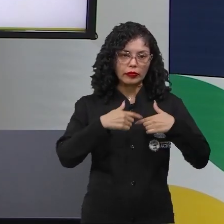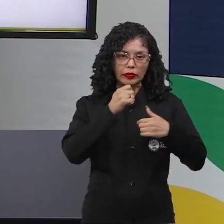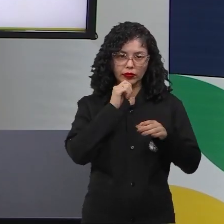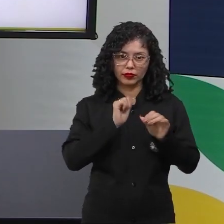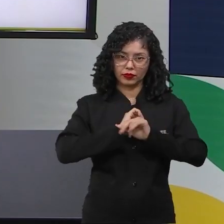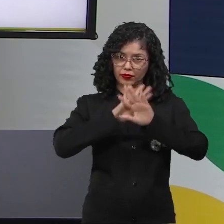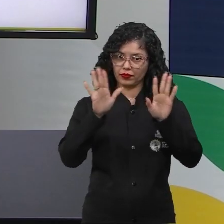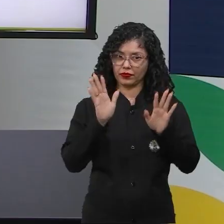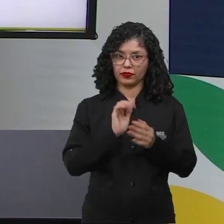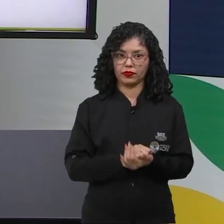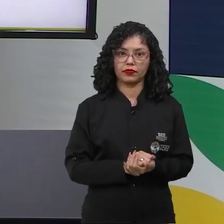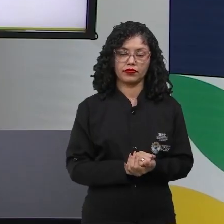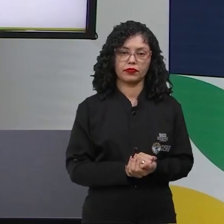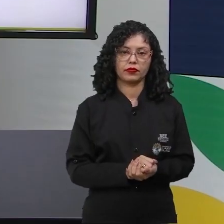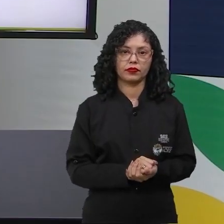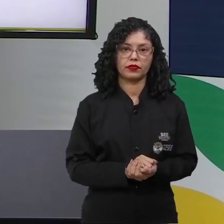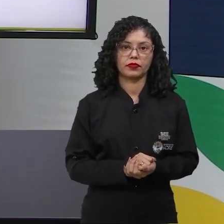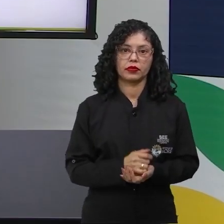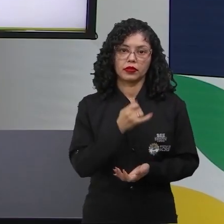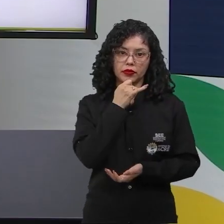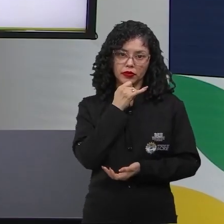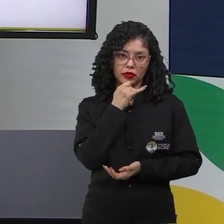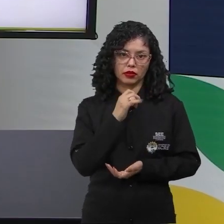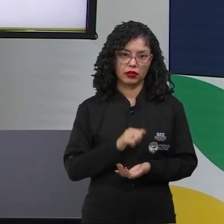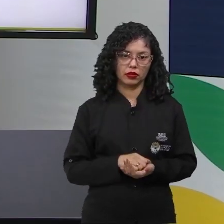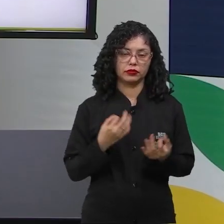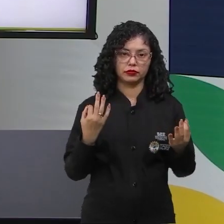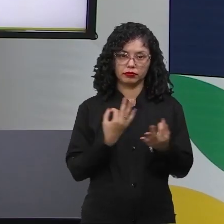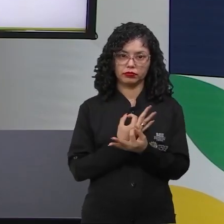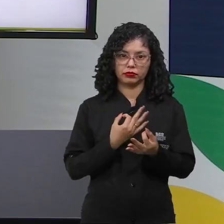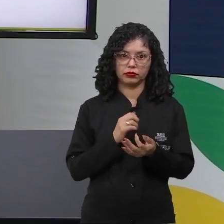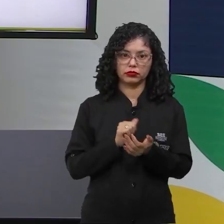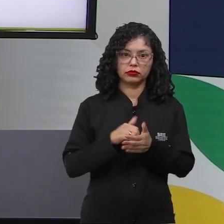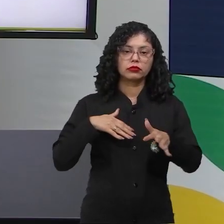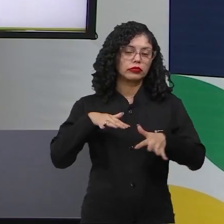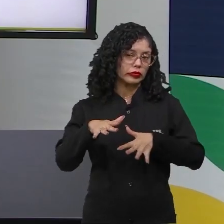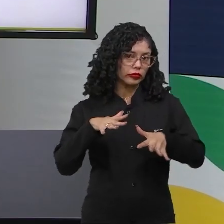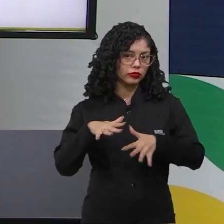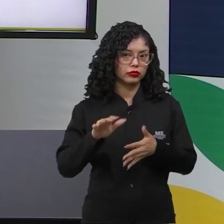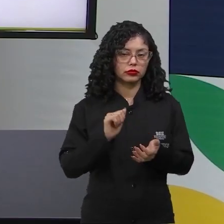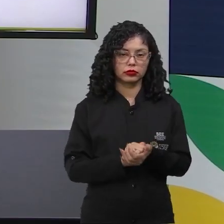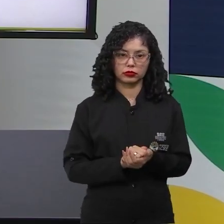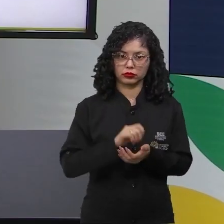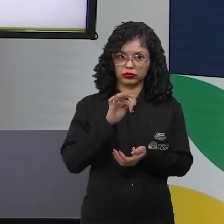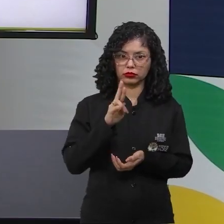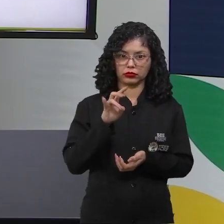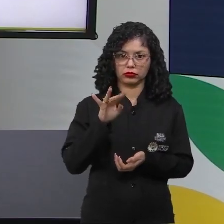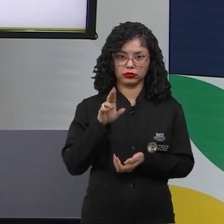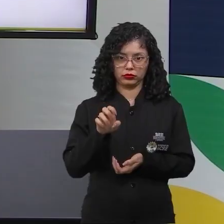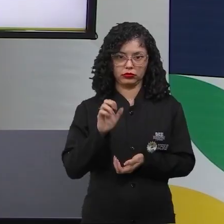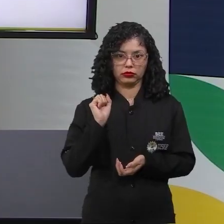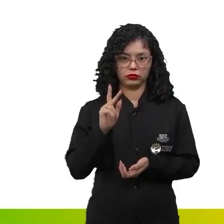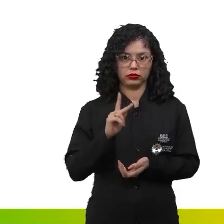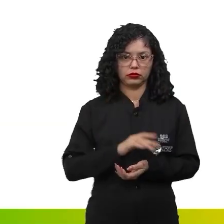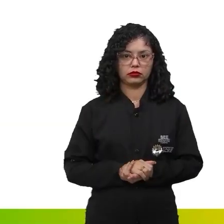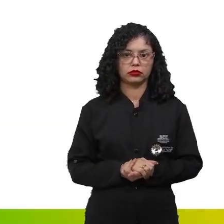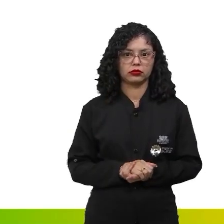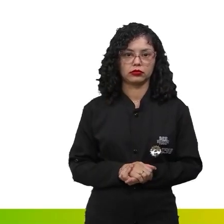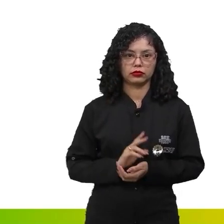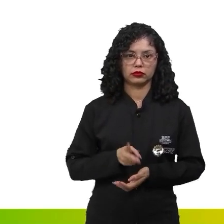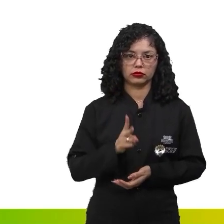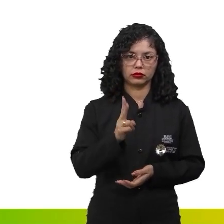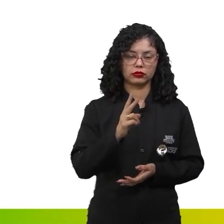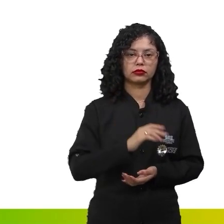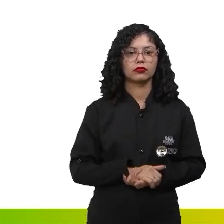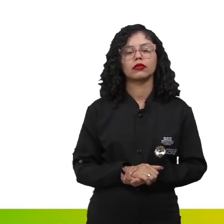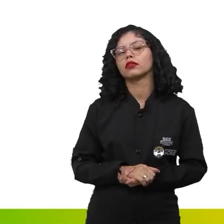exemplo clássico, né? Um exemplo ótimo sobre o movimento anti-vacina, tá? Continuando